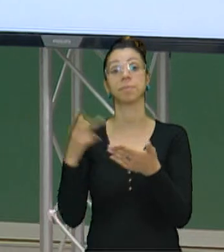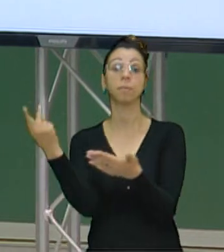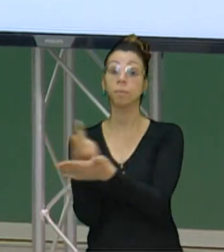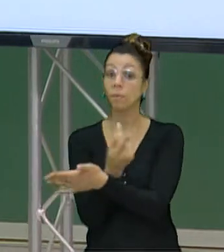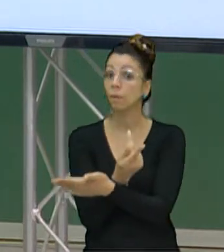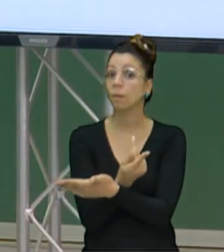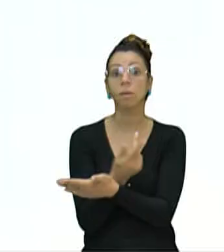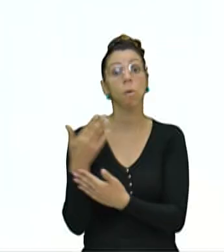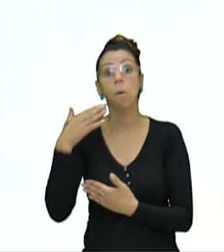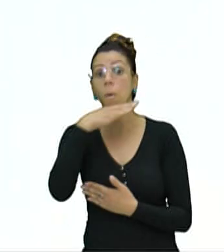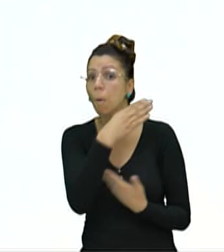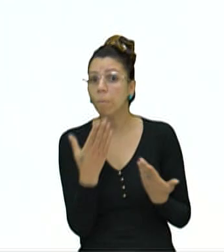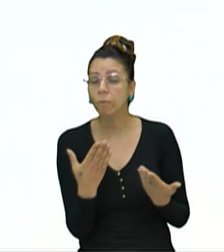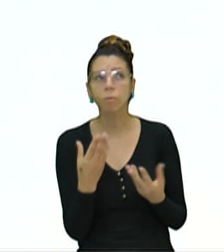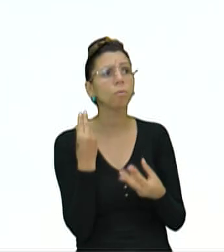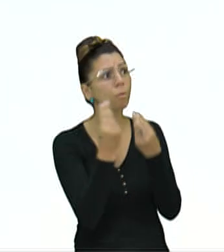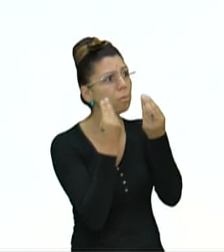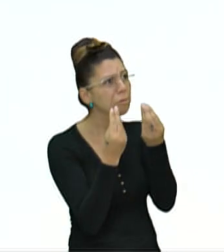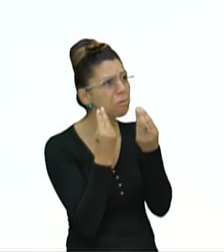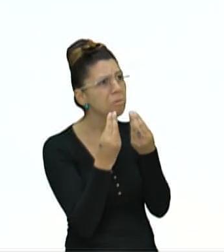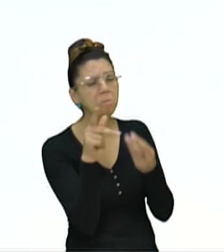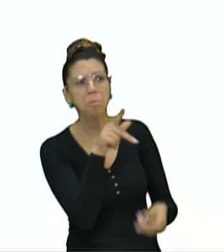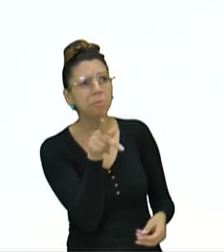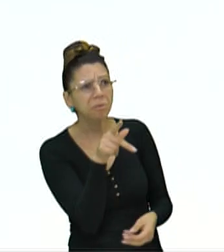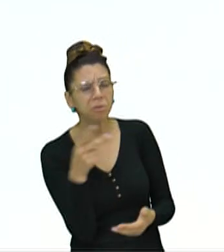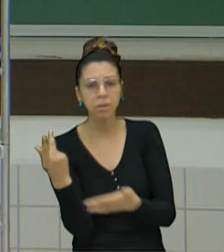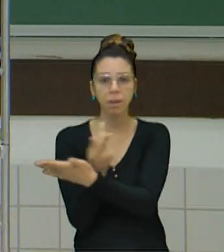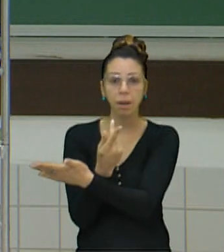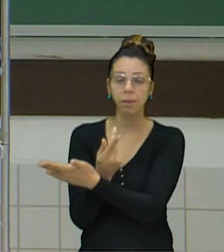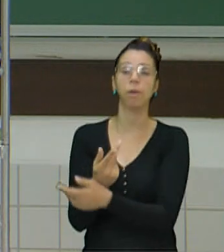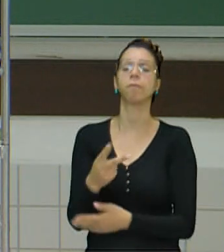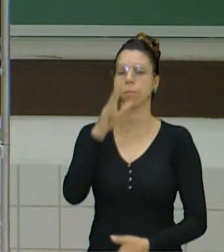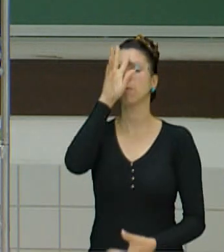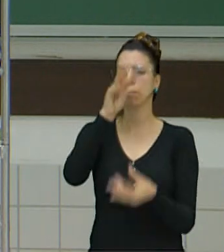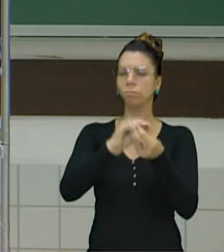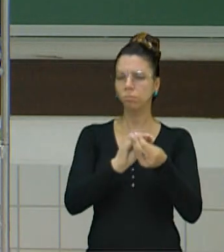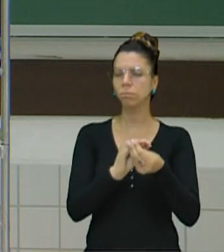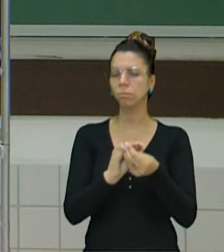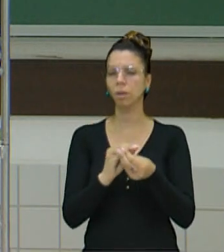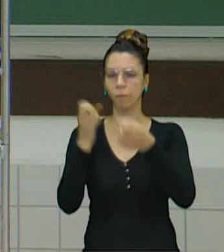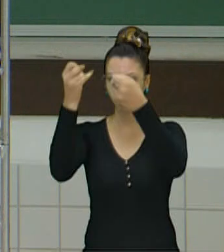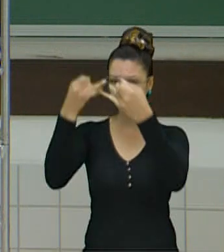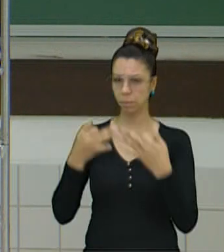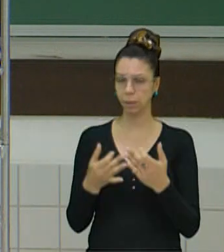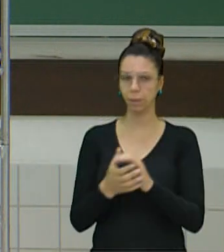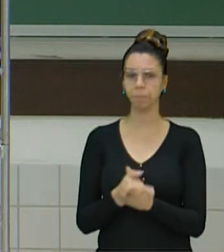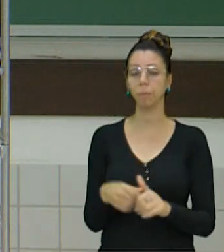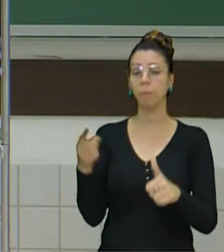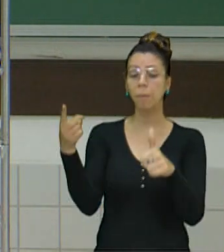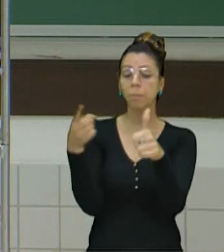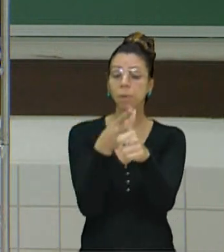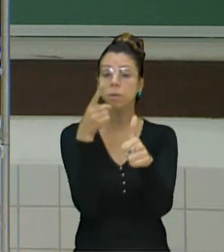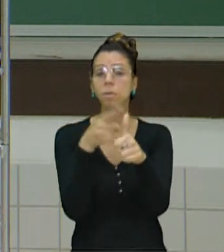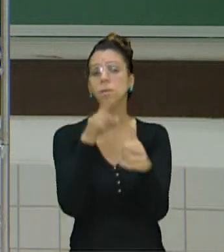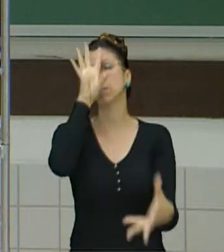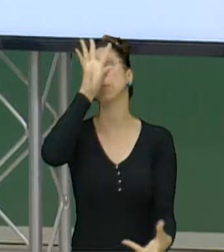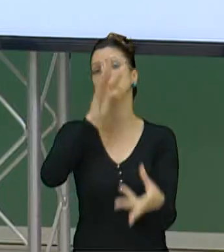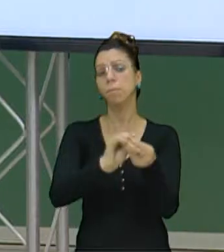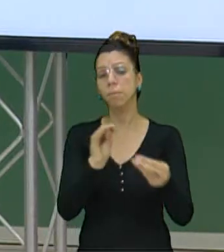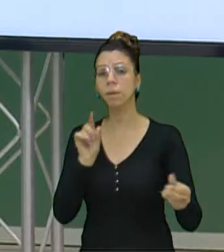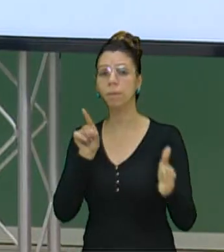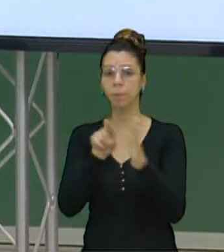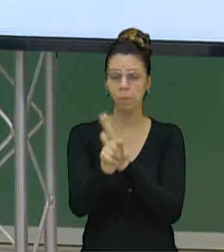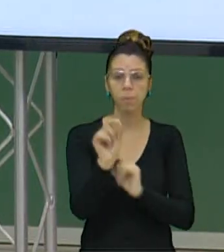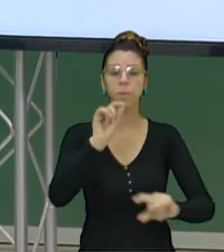Errada. Como assim errada? Vamos lá, vamos tentar entender essa questão. Primeira coisa, para a gente poder entender essa questão, nós temos